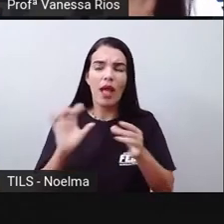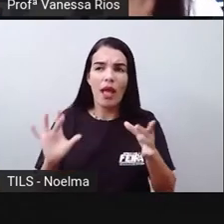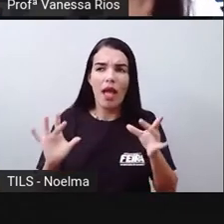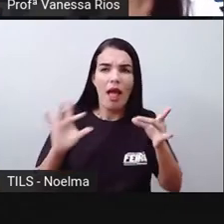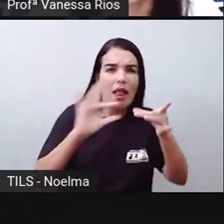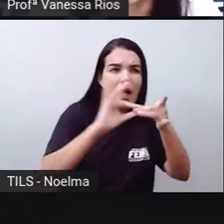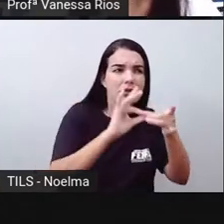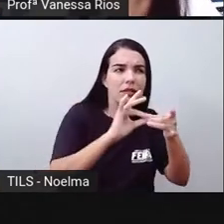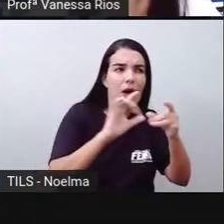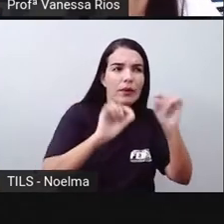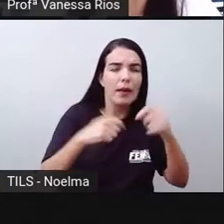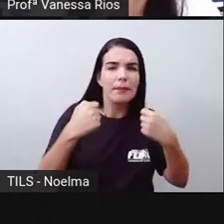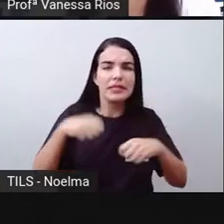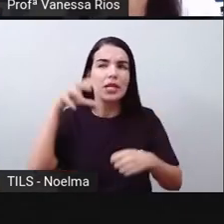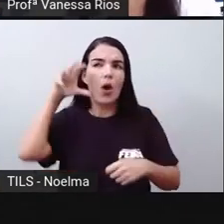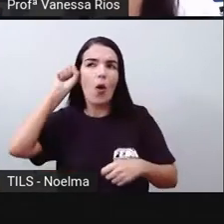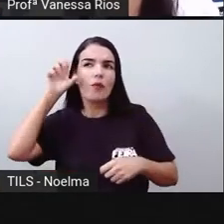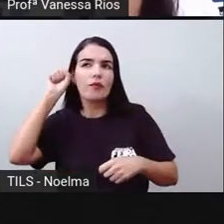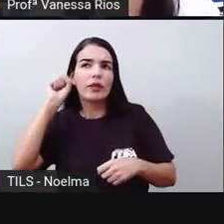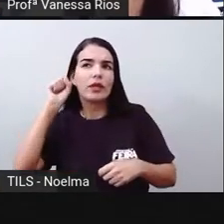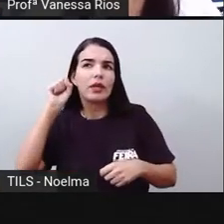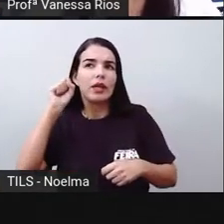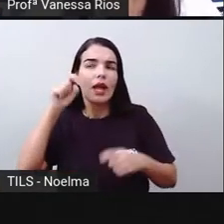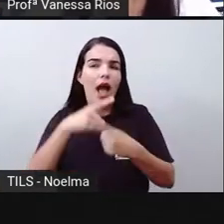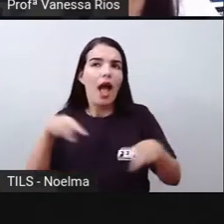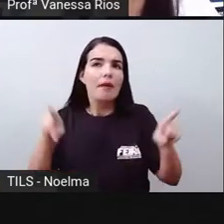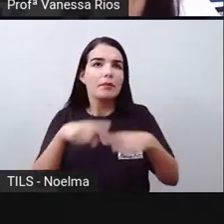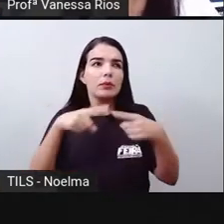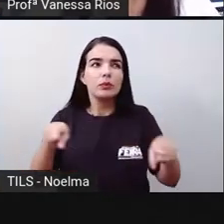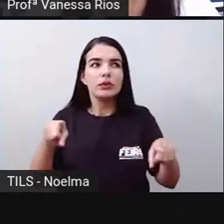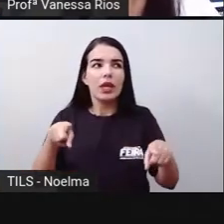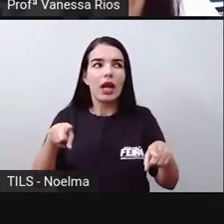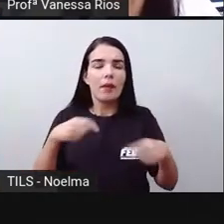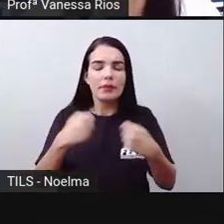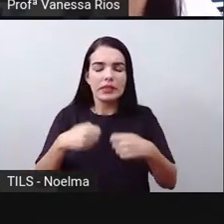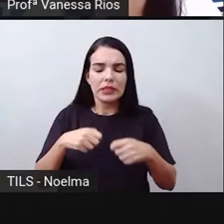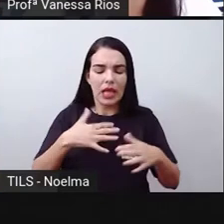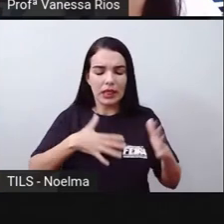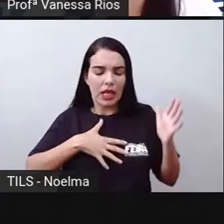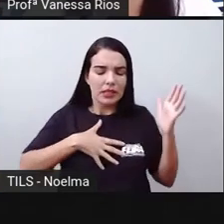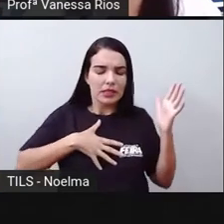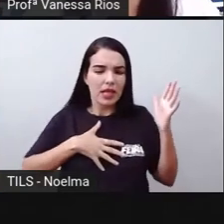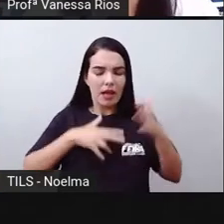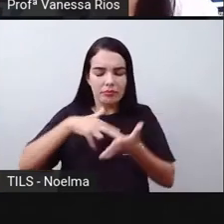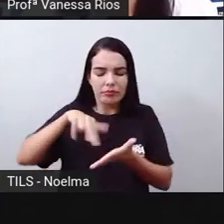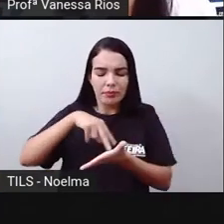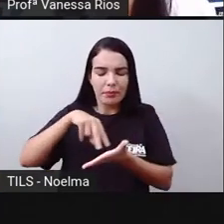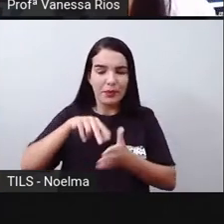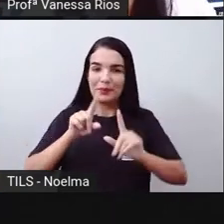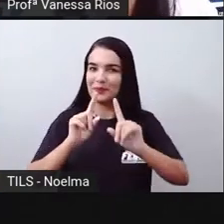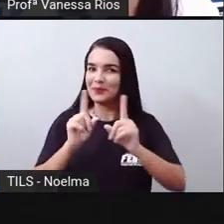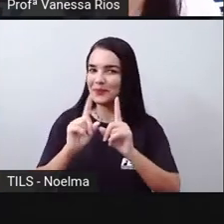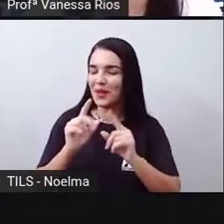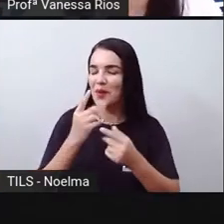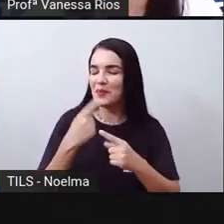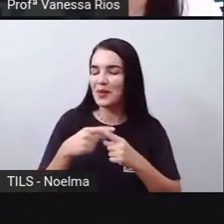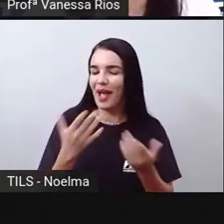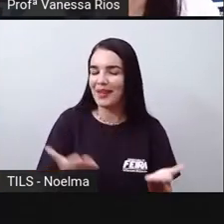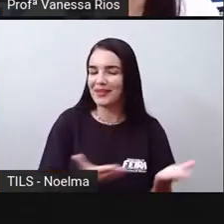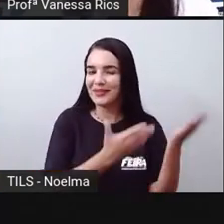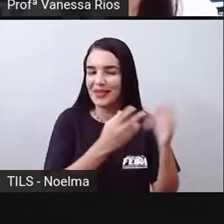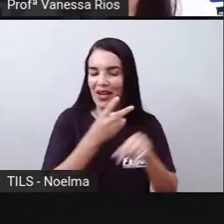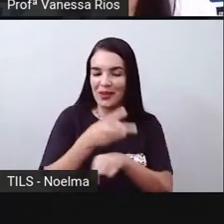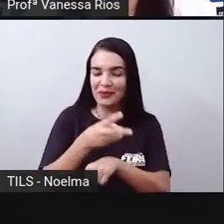para poder dançar, né, muitos subestimam essa capacidade. E o vídeo faz a gente refletir que